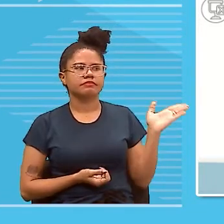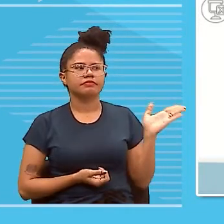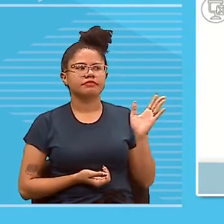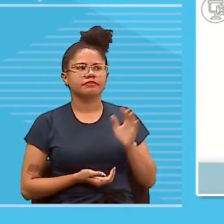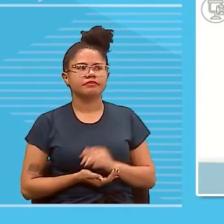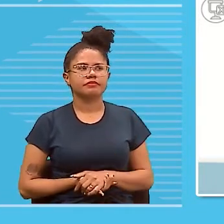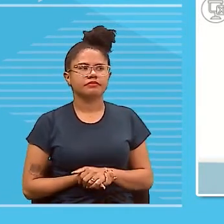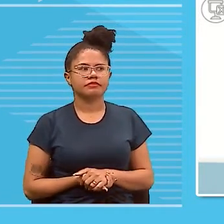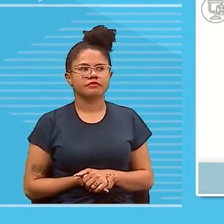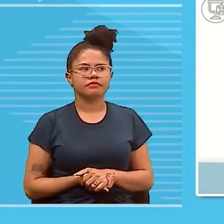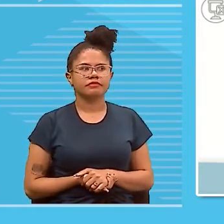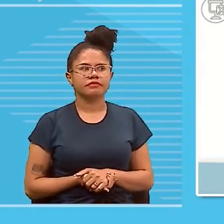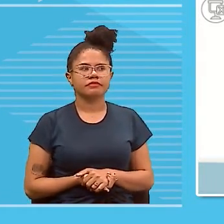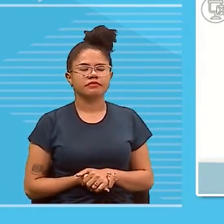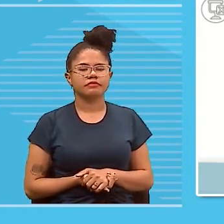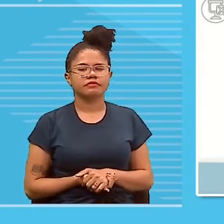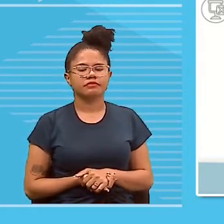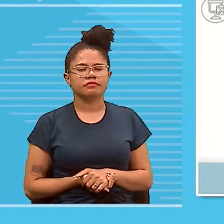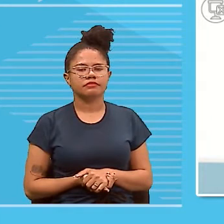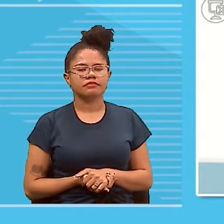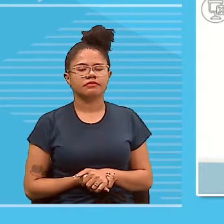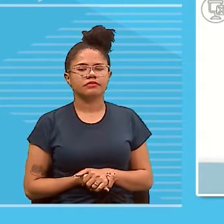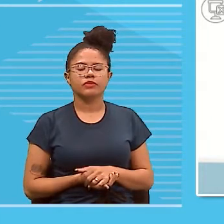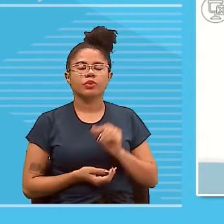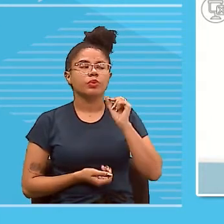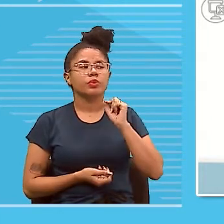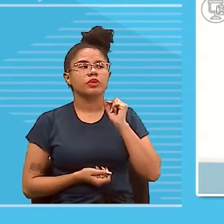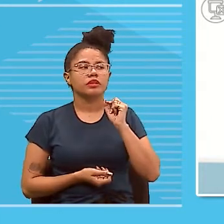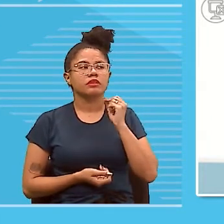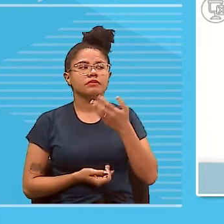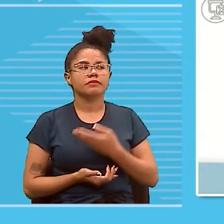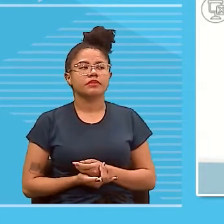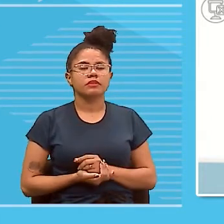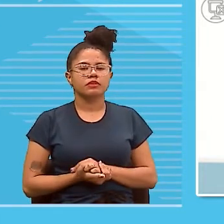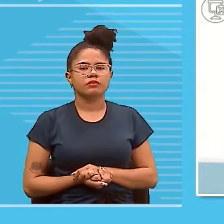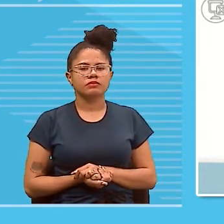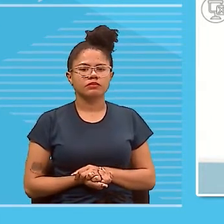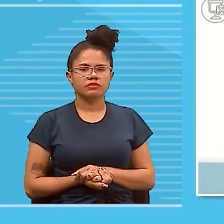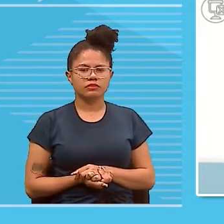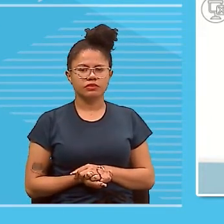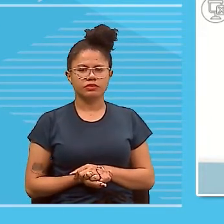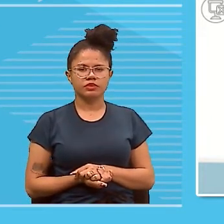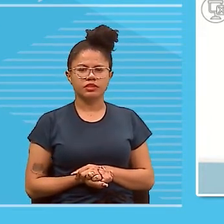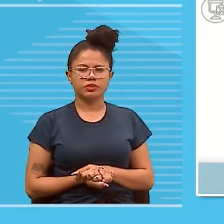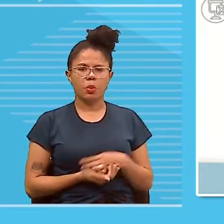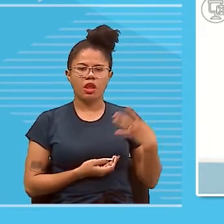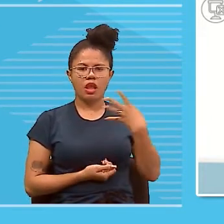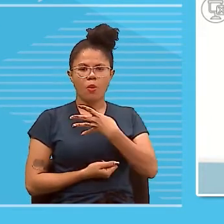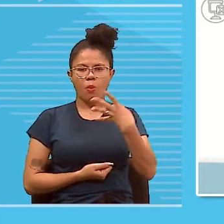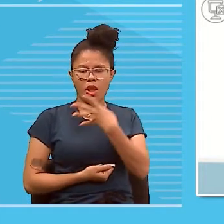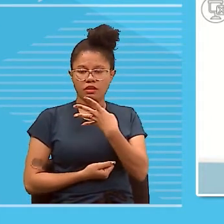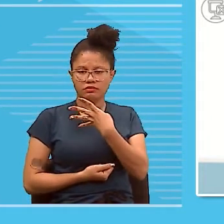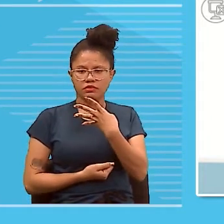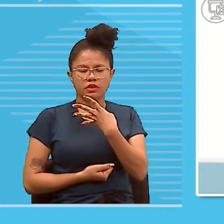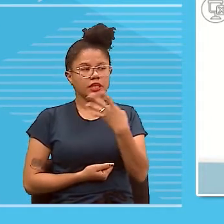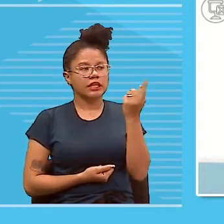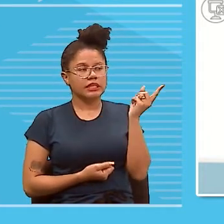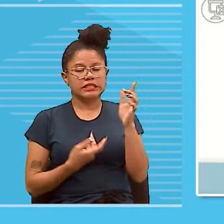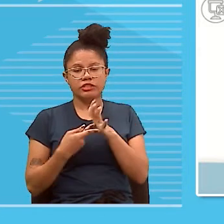vamos dar a ideia de proporcionalidade o que que é isso aí são duas ações que acontecem simultaneamente